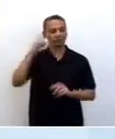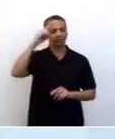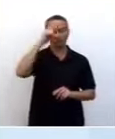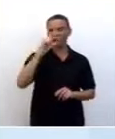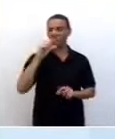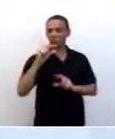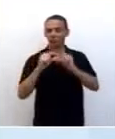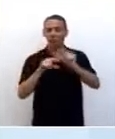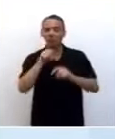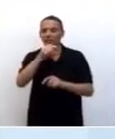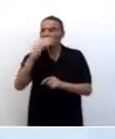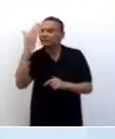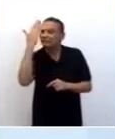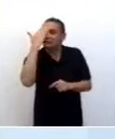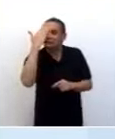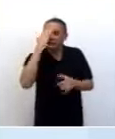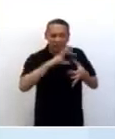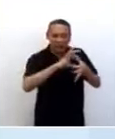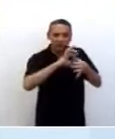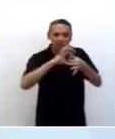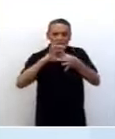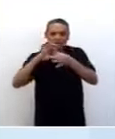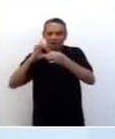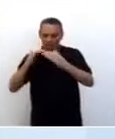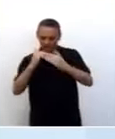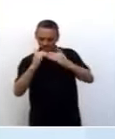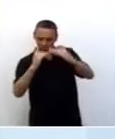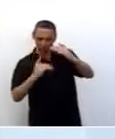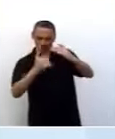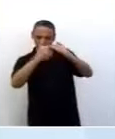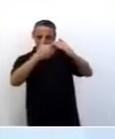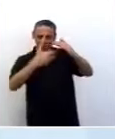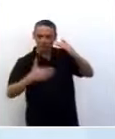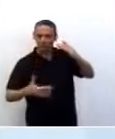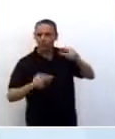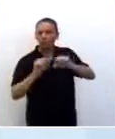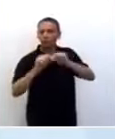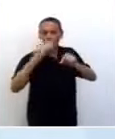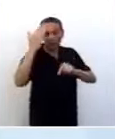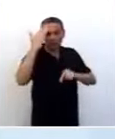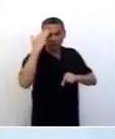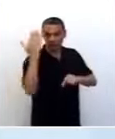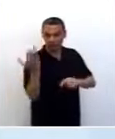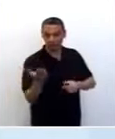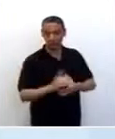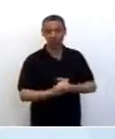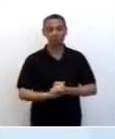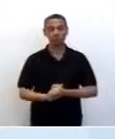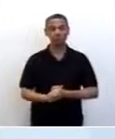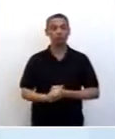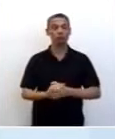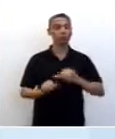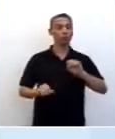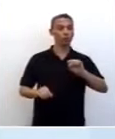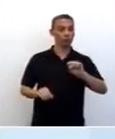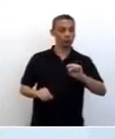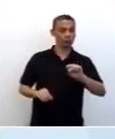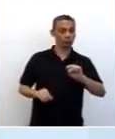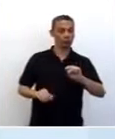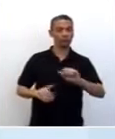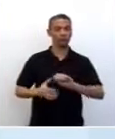que entender nas entrelinhas, né? De repente isso não está tão explícito no texto, mas é legal. E depois a gente tem, I